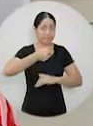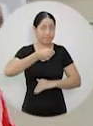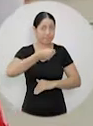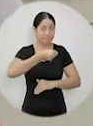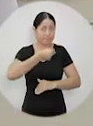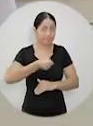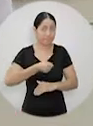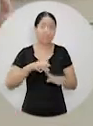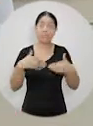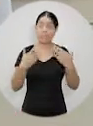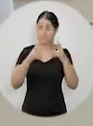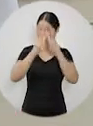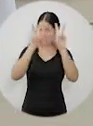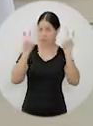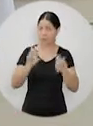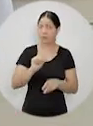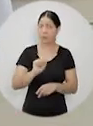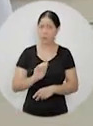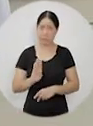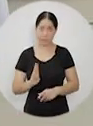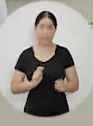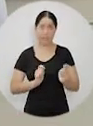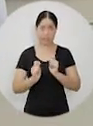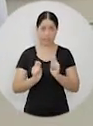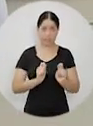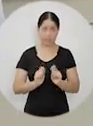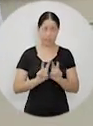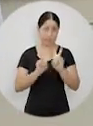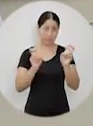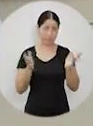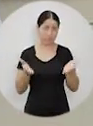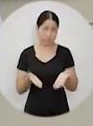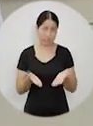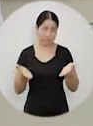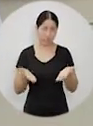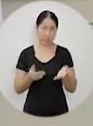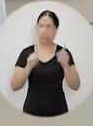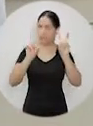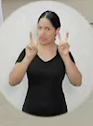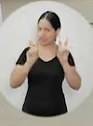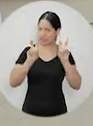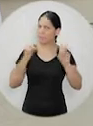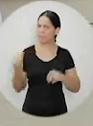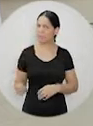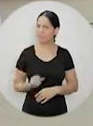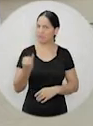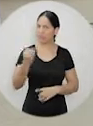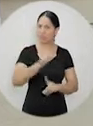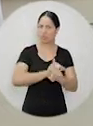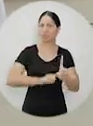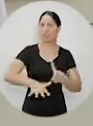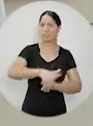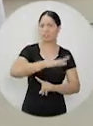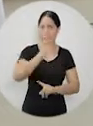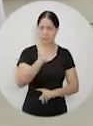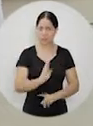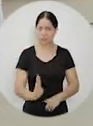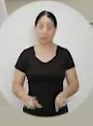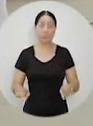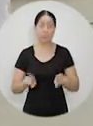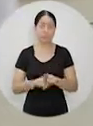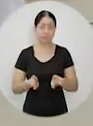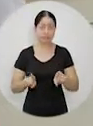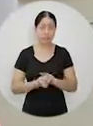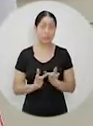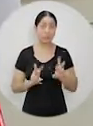jornalista. E é sobre isso que o OAB Entrevista vai tratar hoje. Vamos falar de um tema que é de extrema importância para a sociedade brasileira